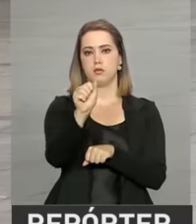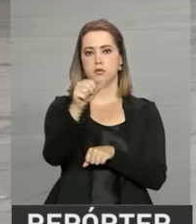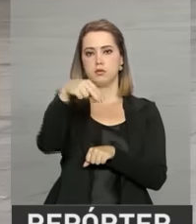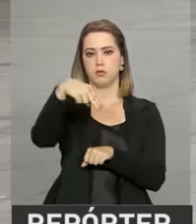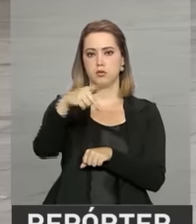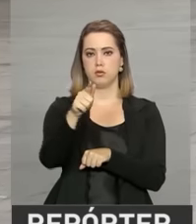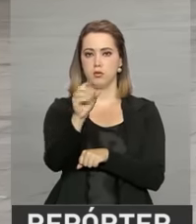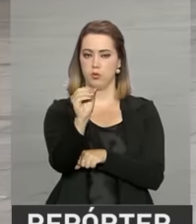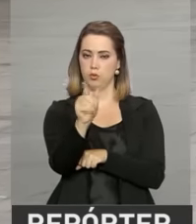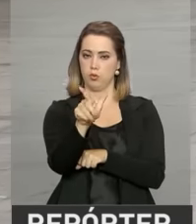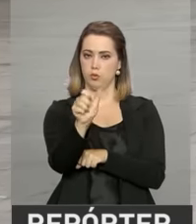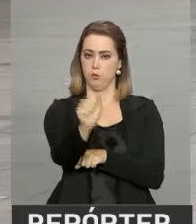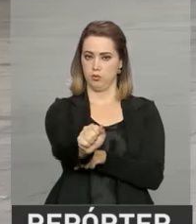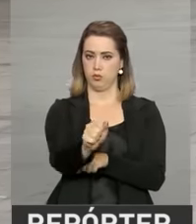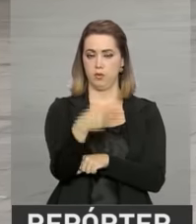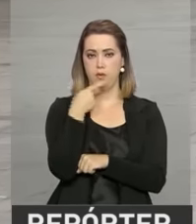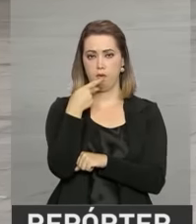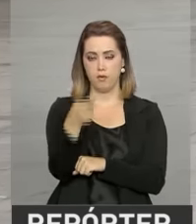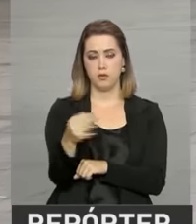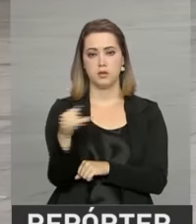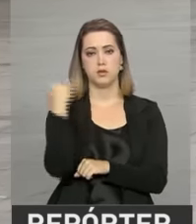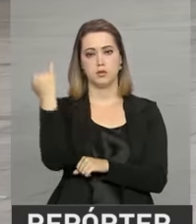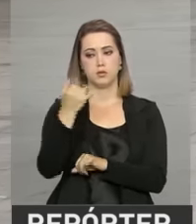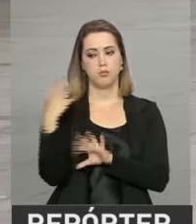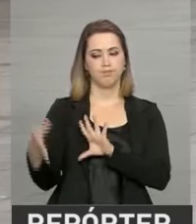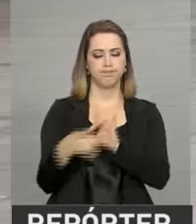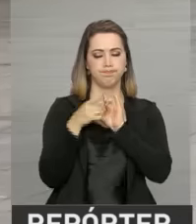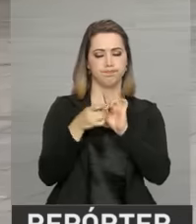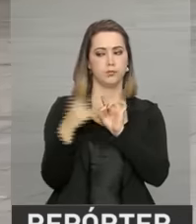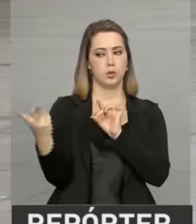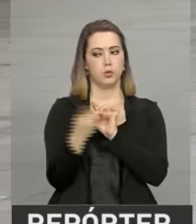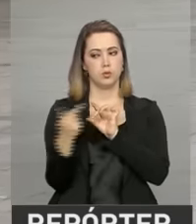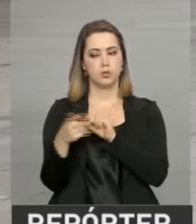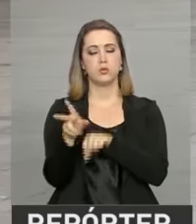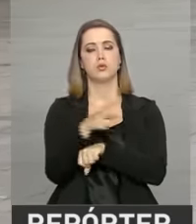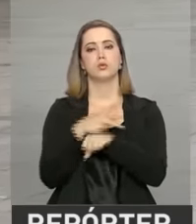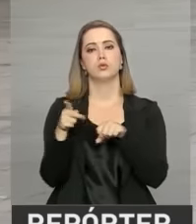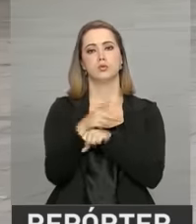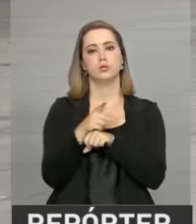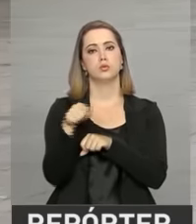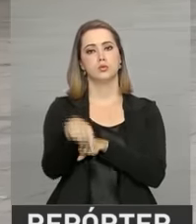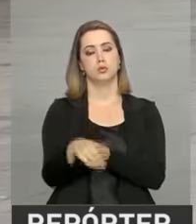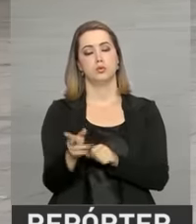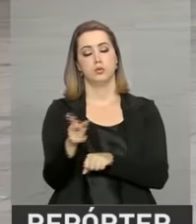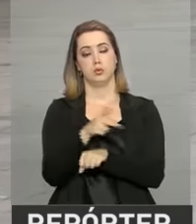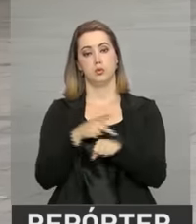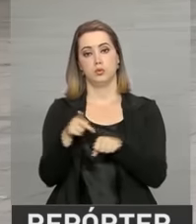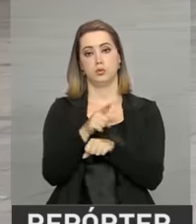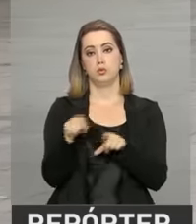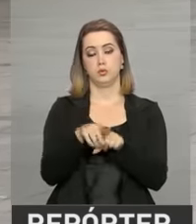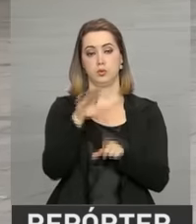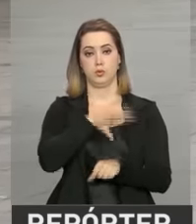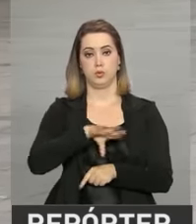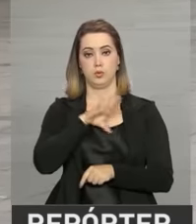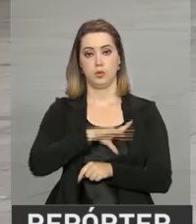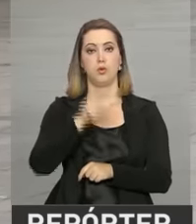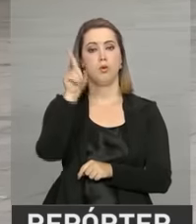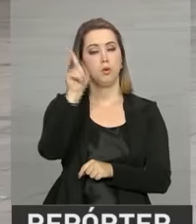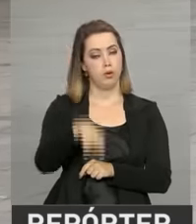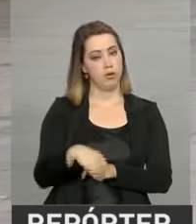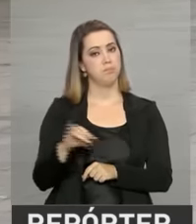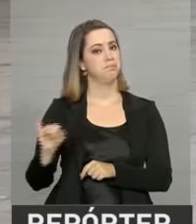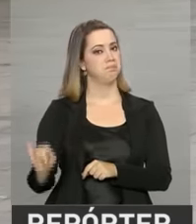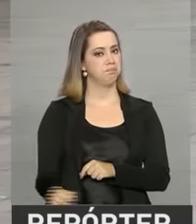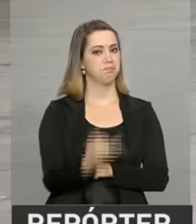de estreitar as relações entre os dois países e que esse espaço da comunidade de países de língua portuguesa é um espaço